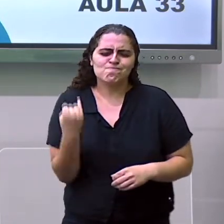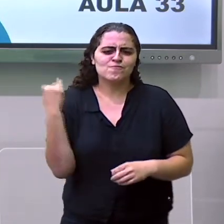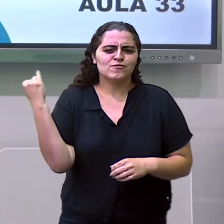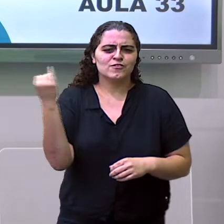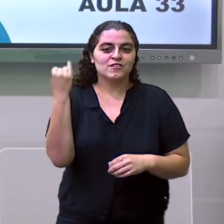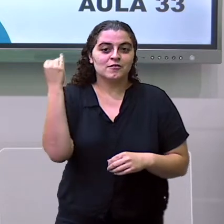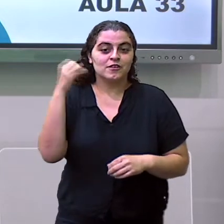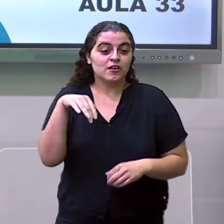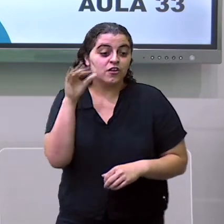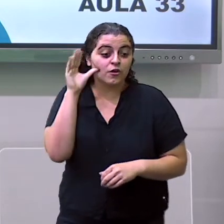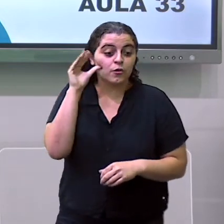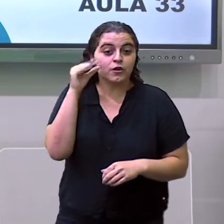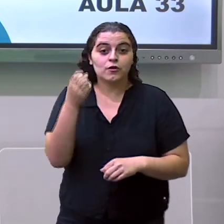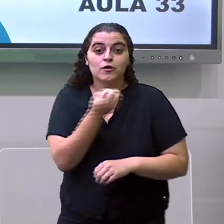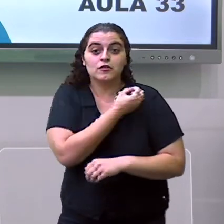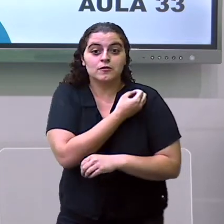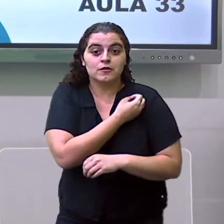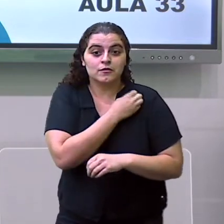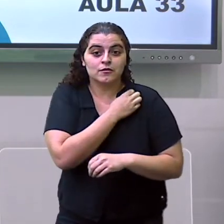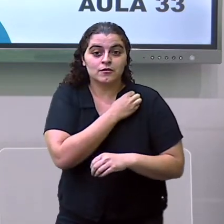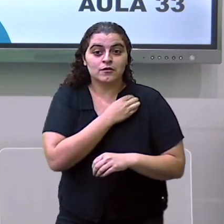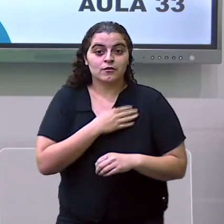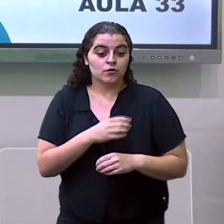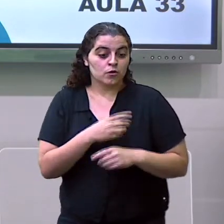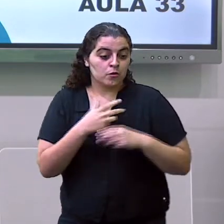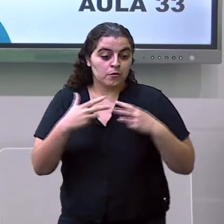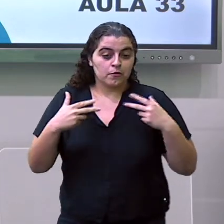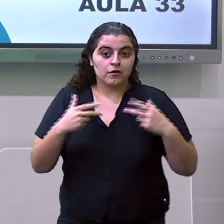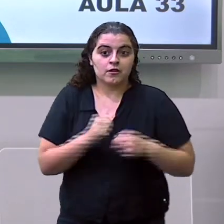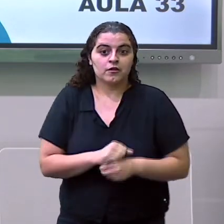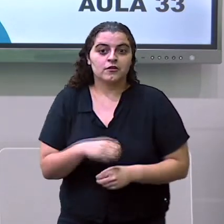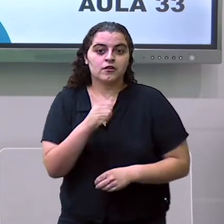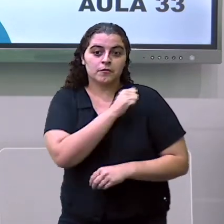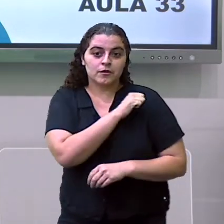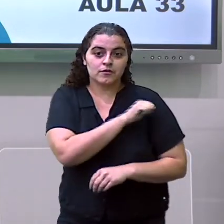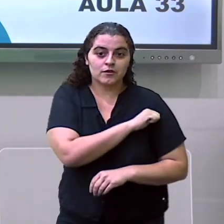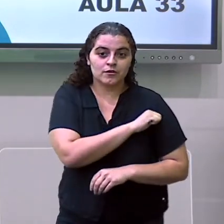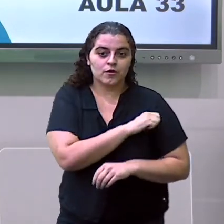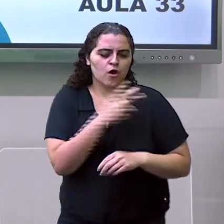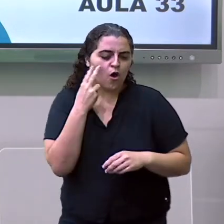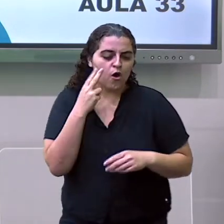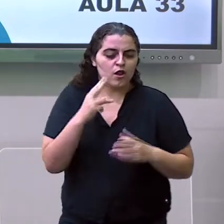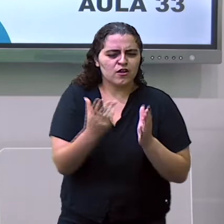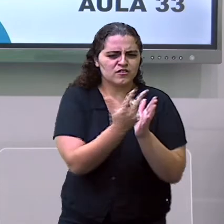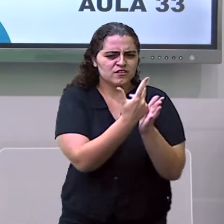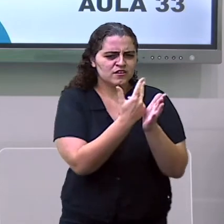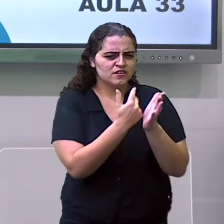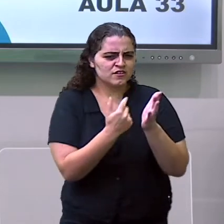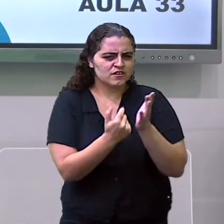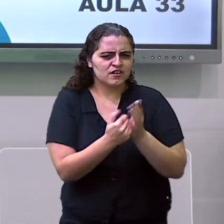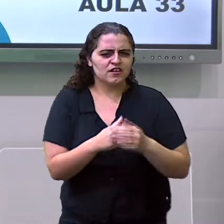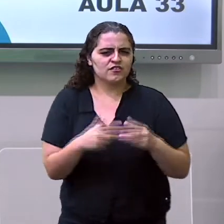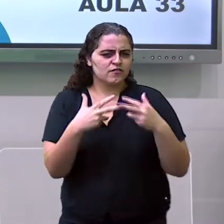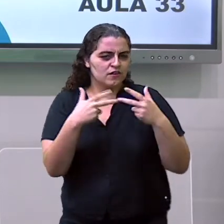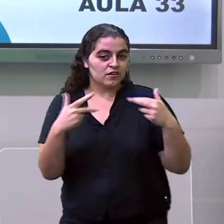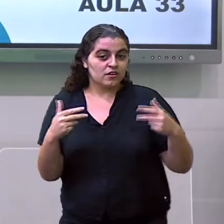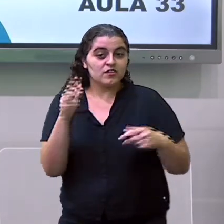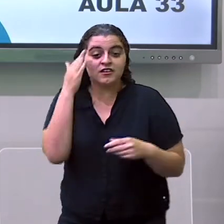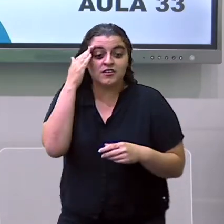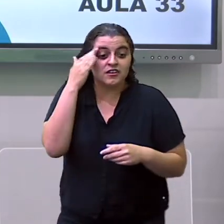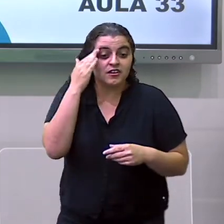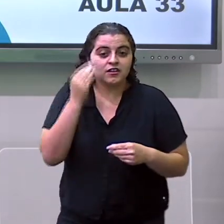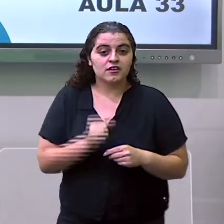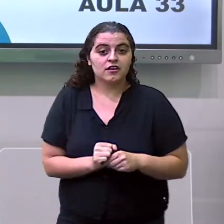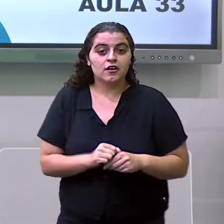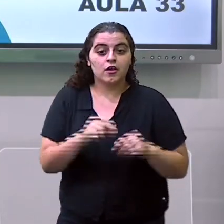adoram aprender. Porque aqui a gente vamos trabalhar números, vamos olhar desenhos, olhar aqui várias possibilidades de entender um